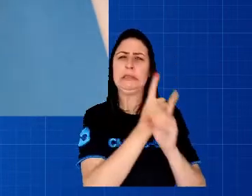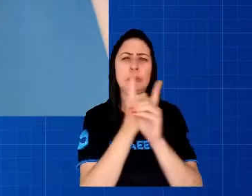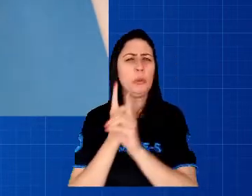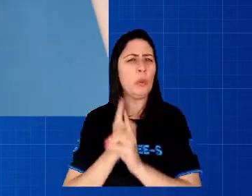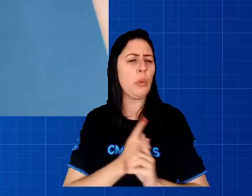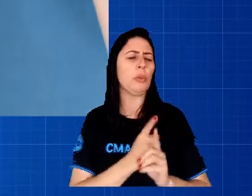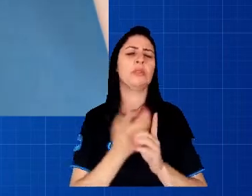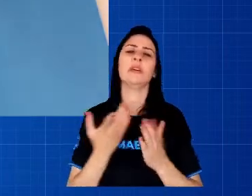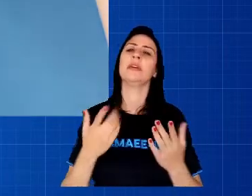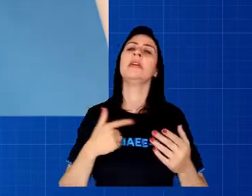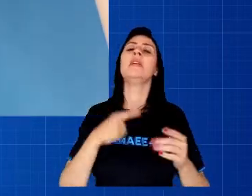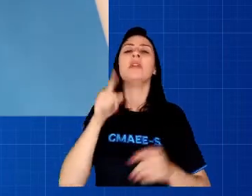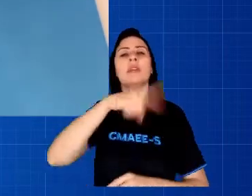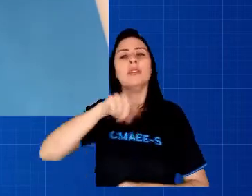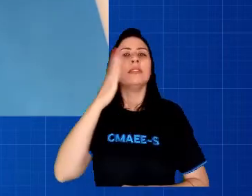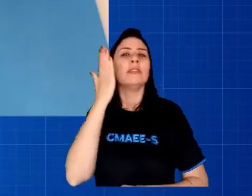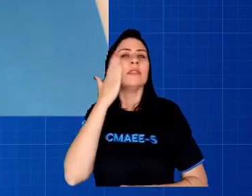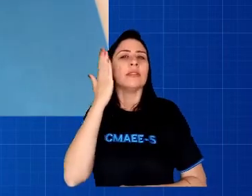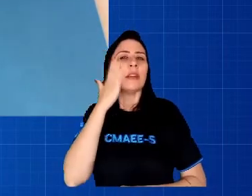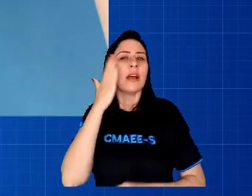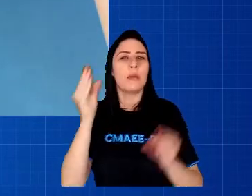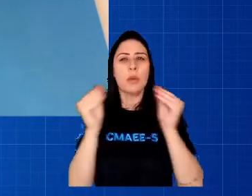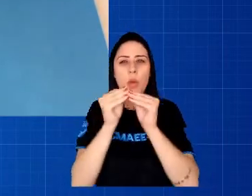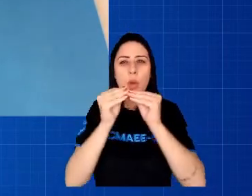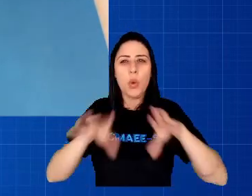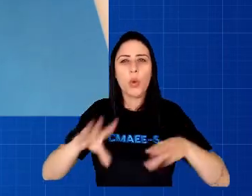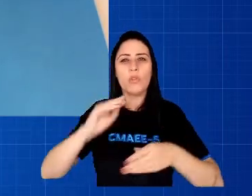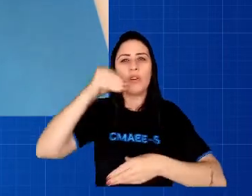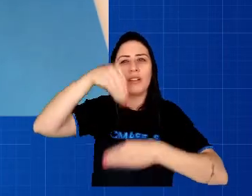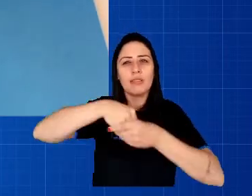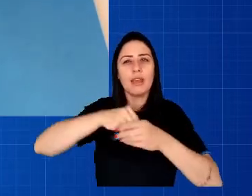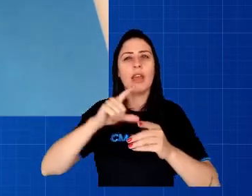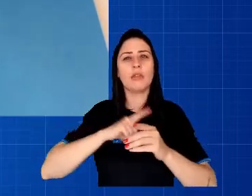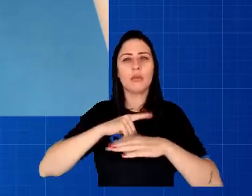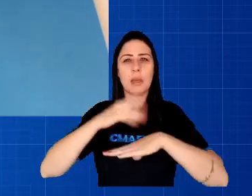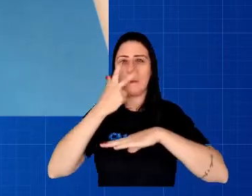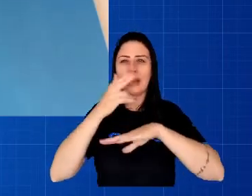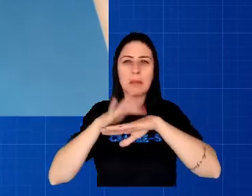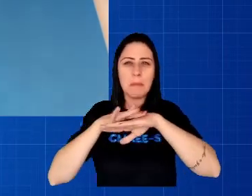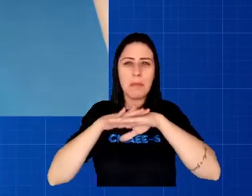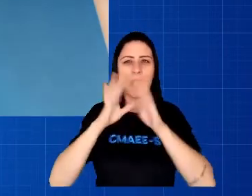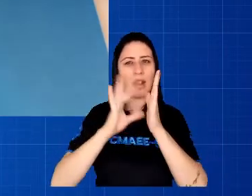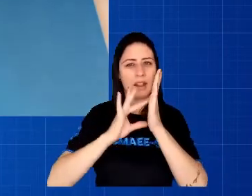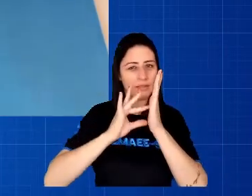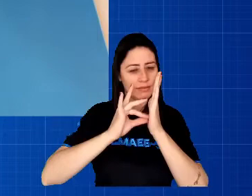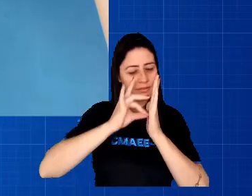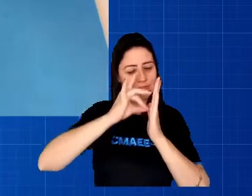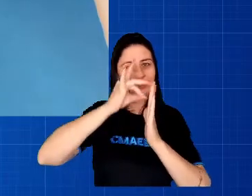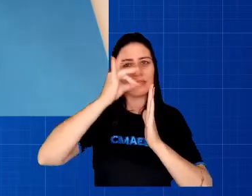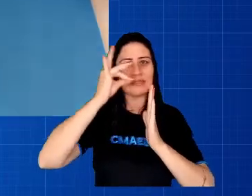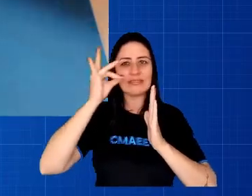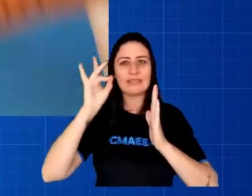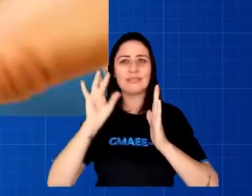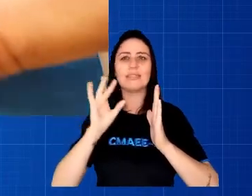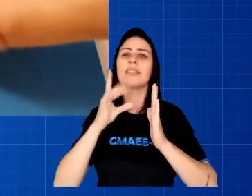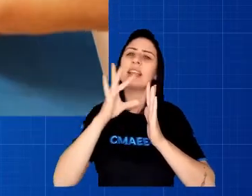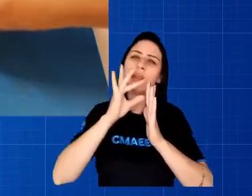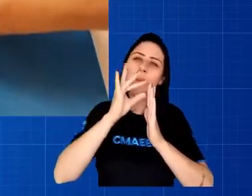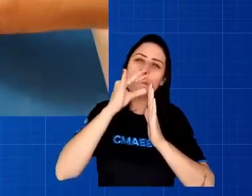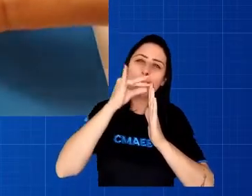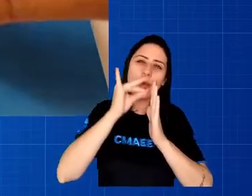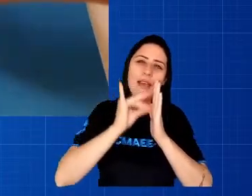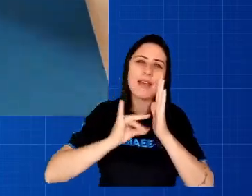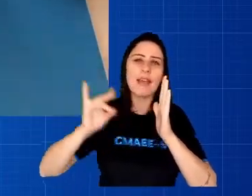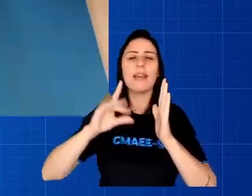gente sabe que a casca do ovo, ela tem uma pelezinha, né? No interior dela. Essa